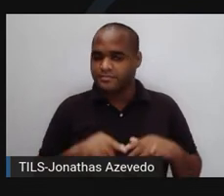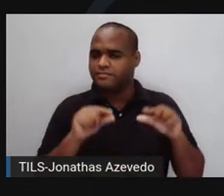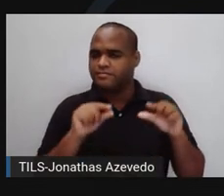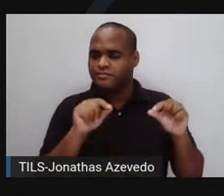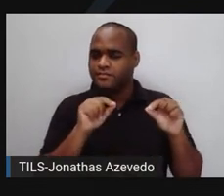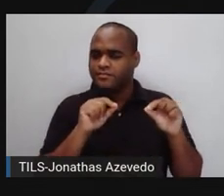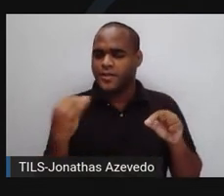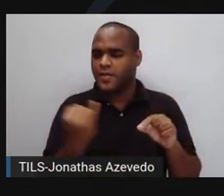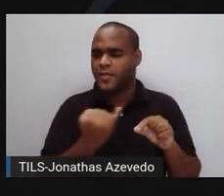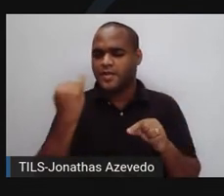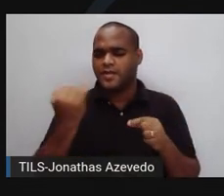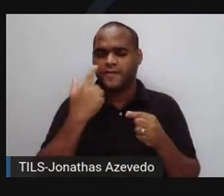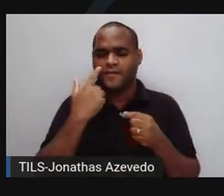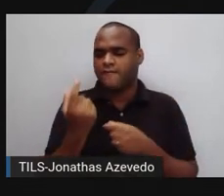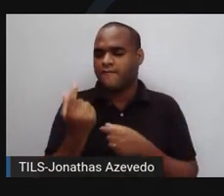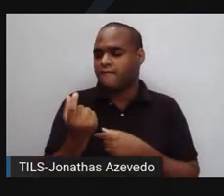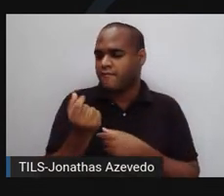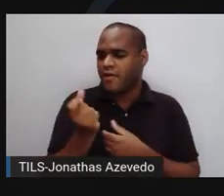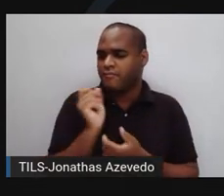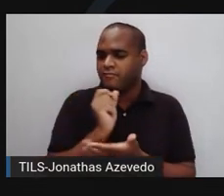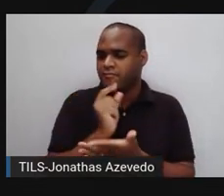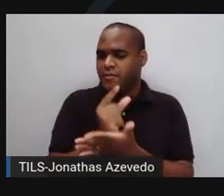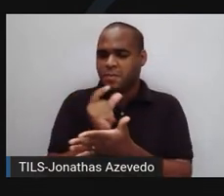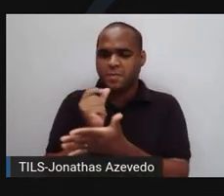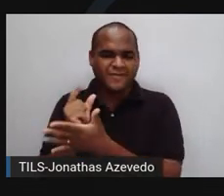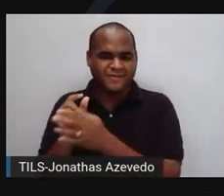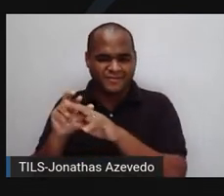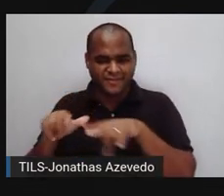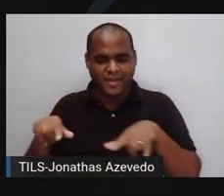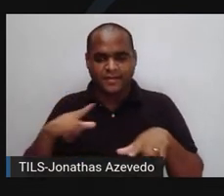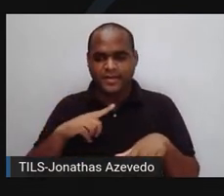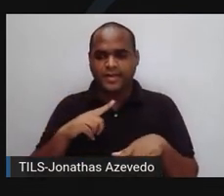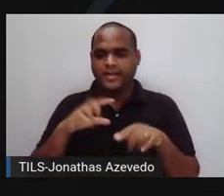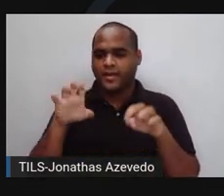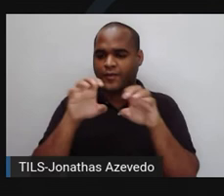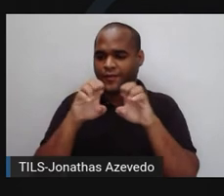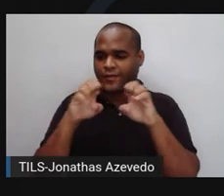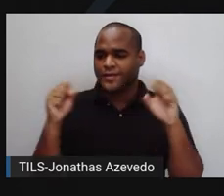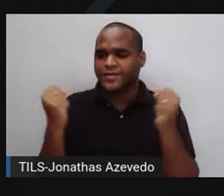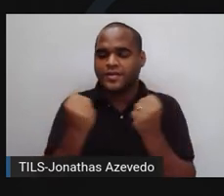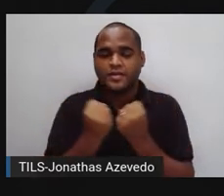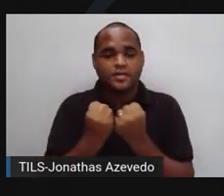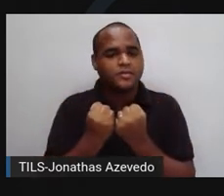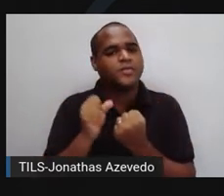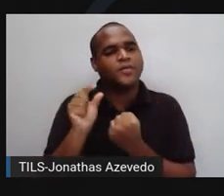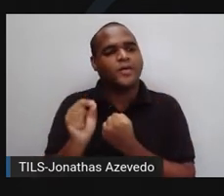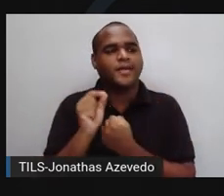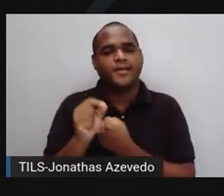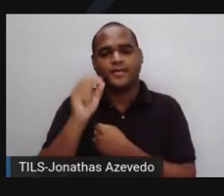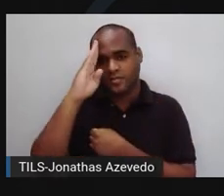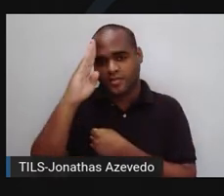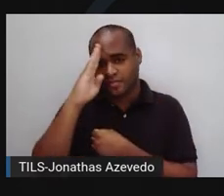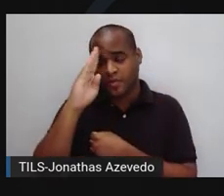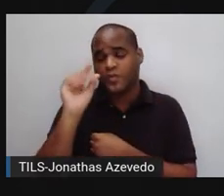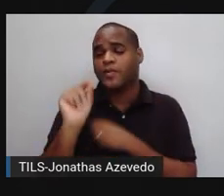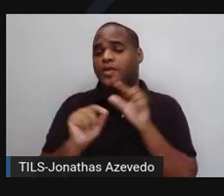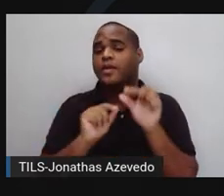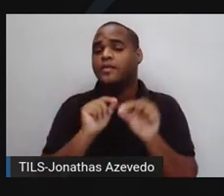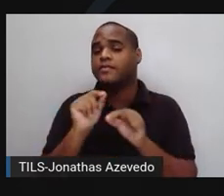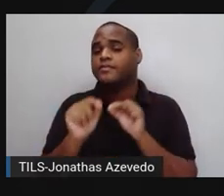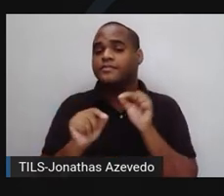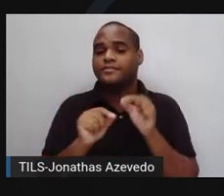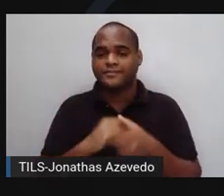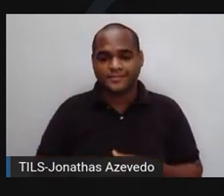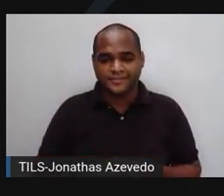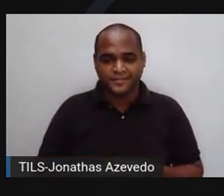saber o valor econômico dos serviços ecossistêmicos Quais são os principais atores dessa história